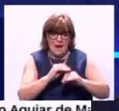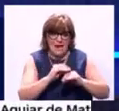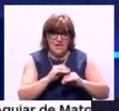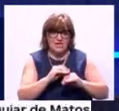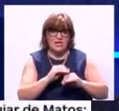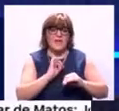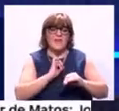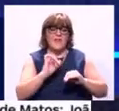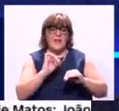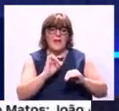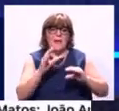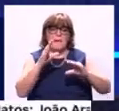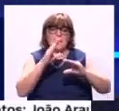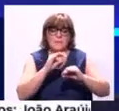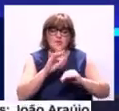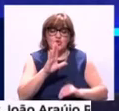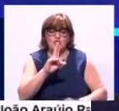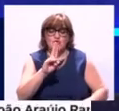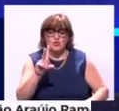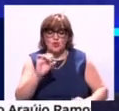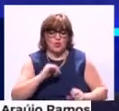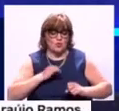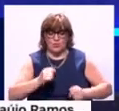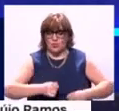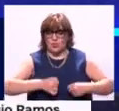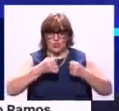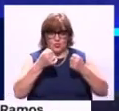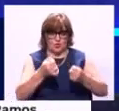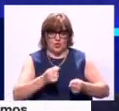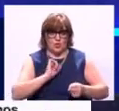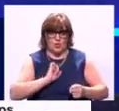as modalidades só podem crescer... Ó, Júlio, eu não consigo estar...